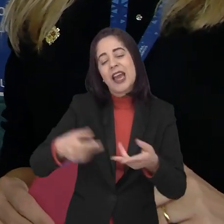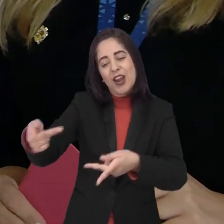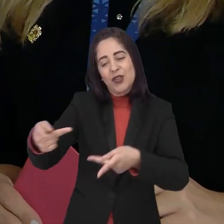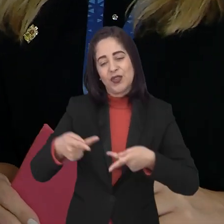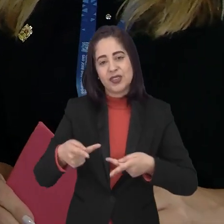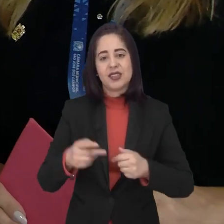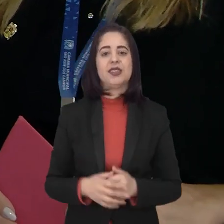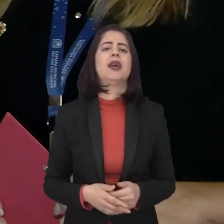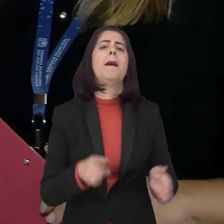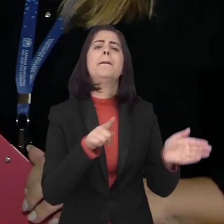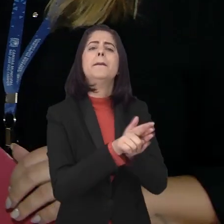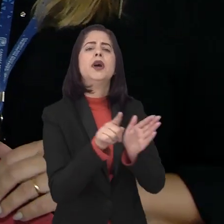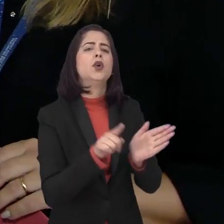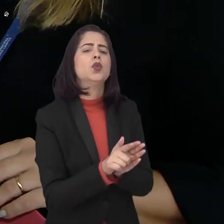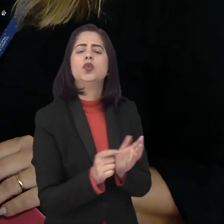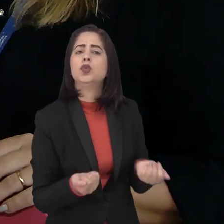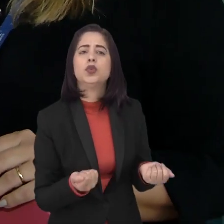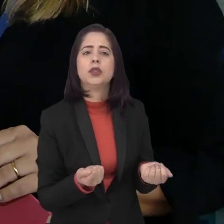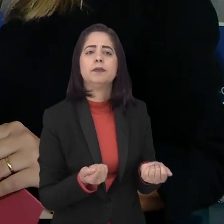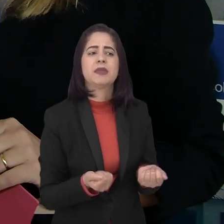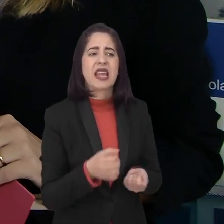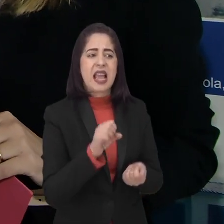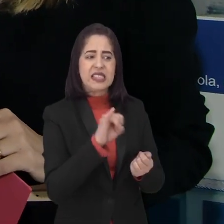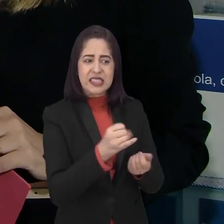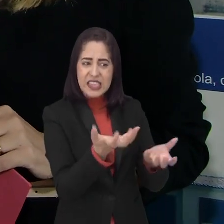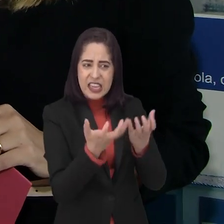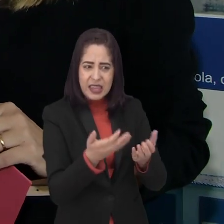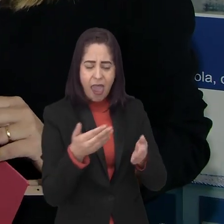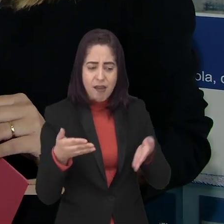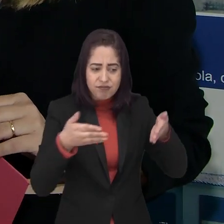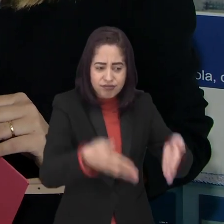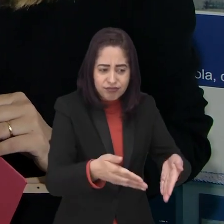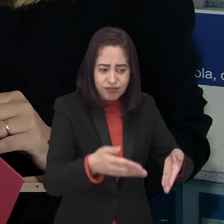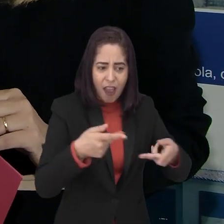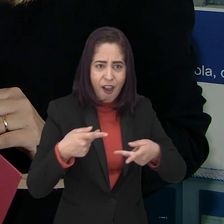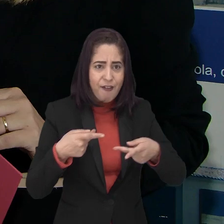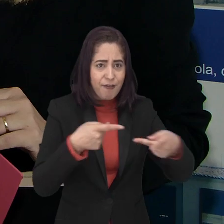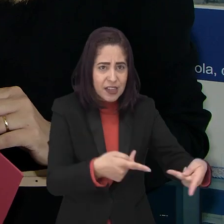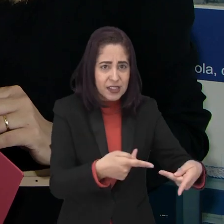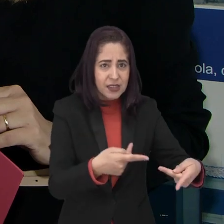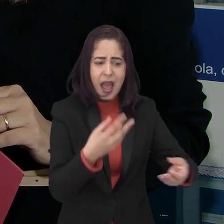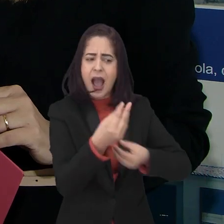aqui. Então, Ellen, eu já começo te perguntando como fazer para inscrever os grupos, né, para